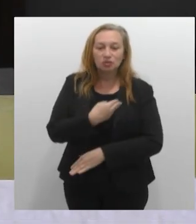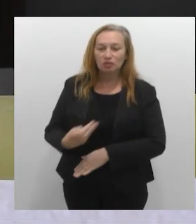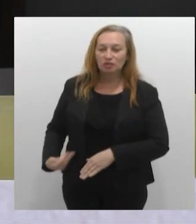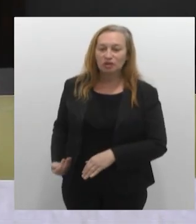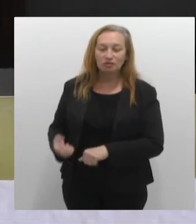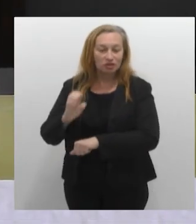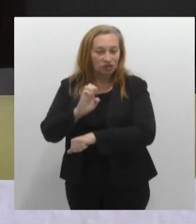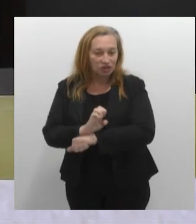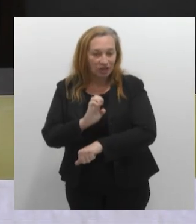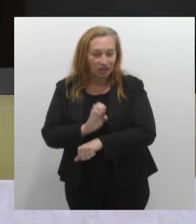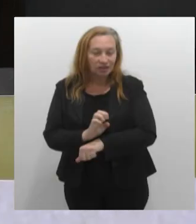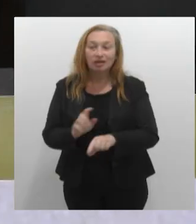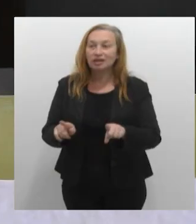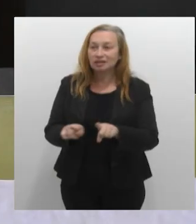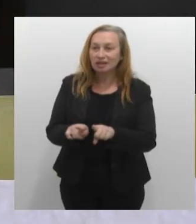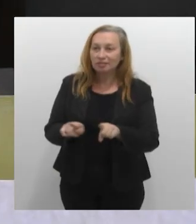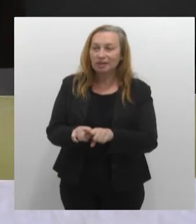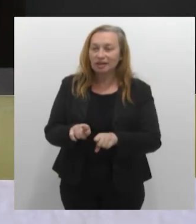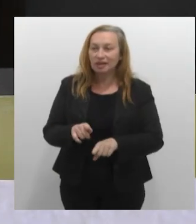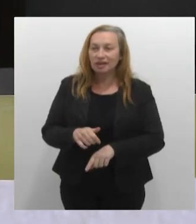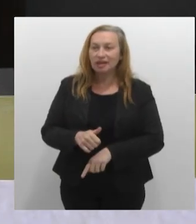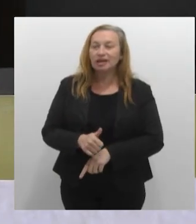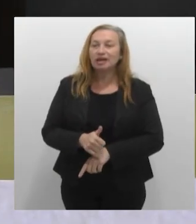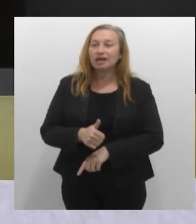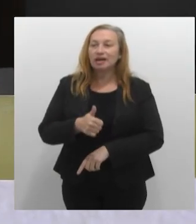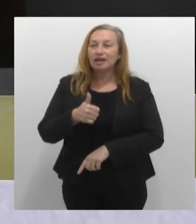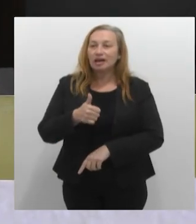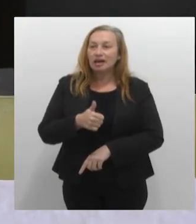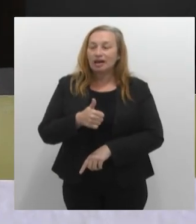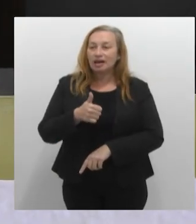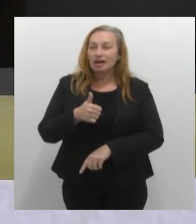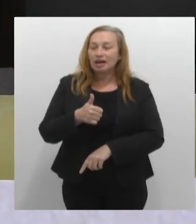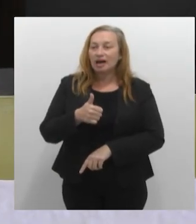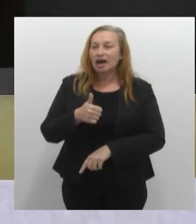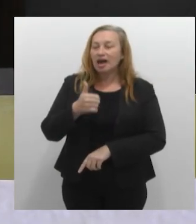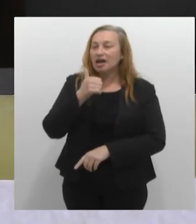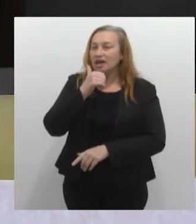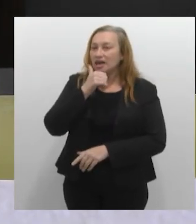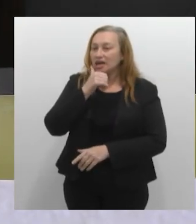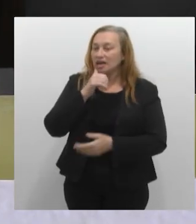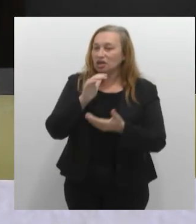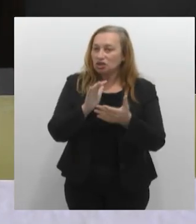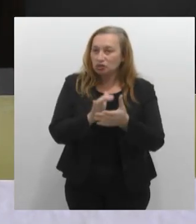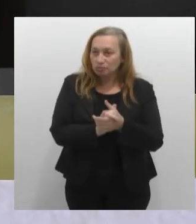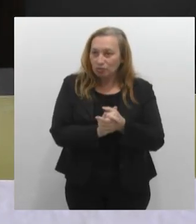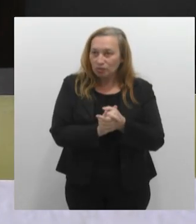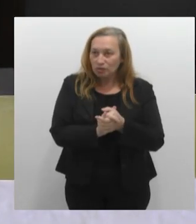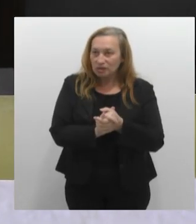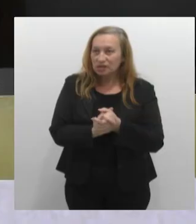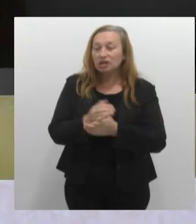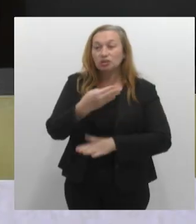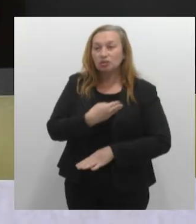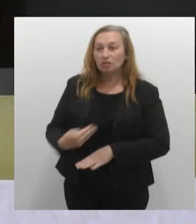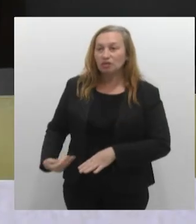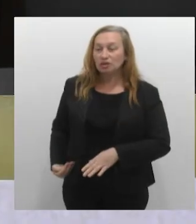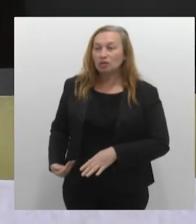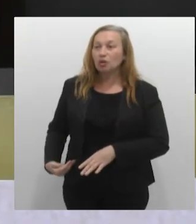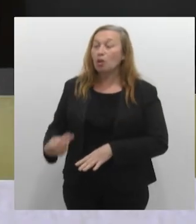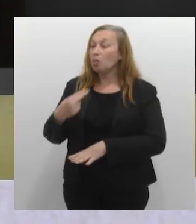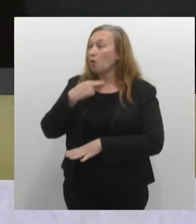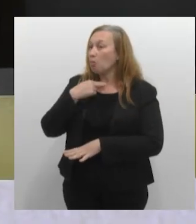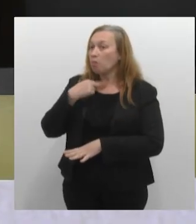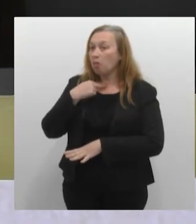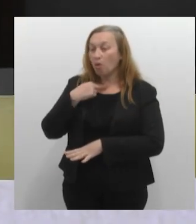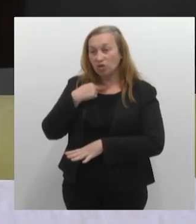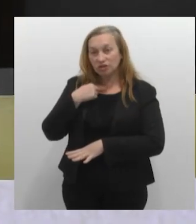Estado, representando também a primeira-dama, Analine, que eu queria dizer que estaria conosco, mas teve uma questão pessoal com o filho,